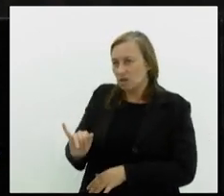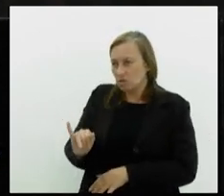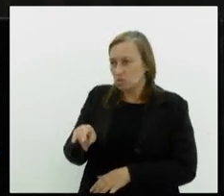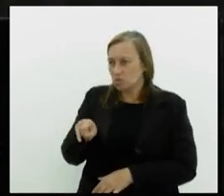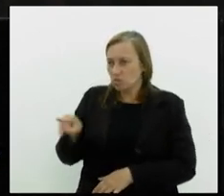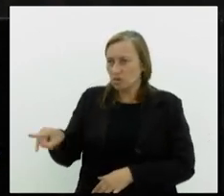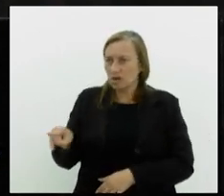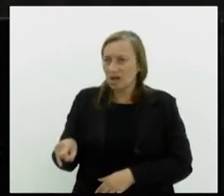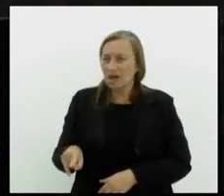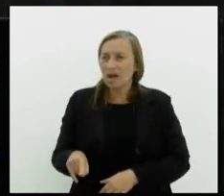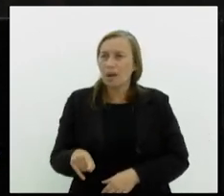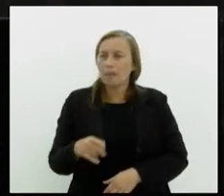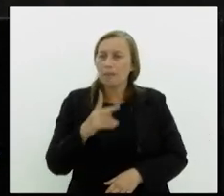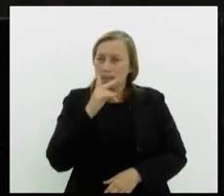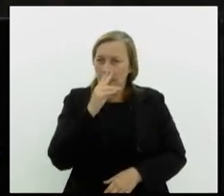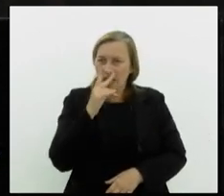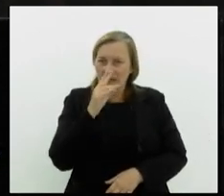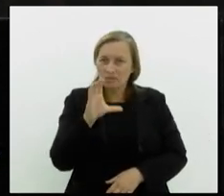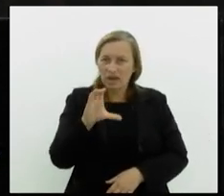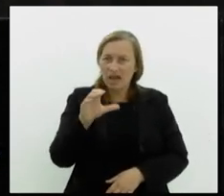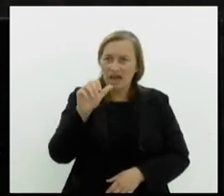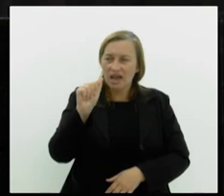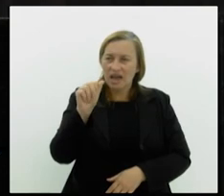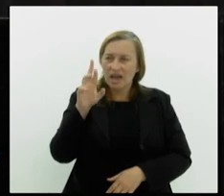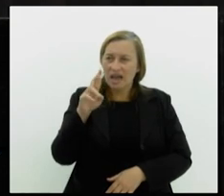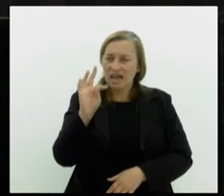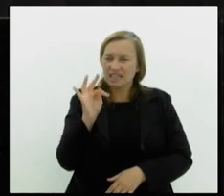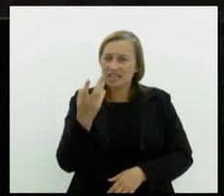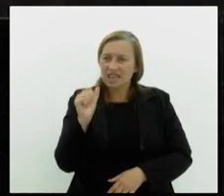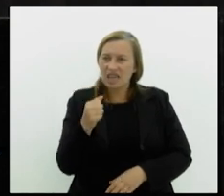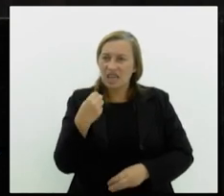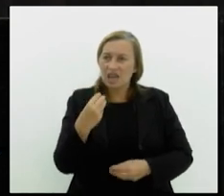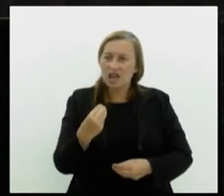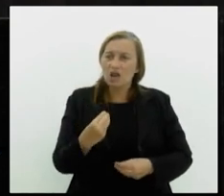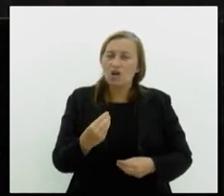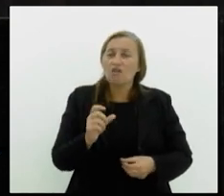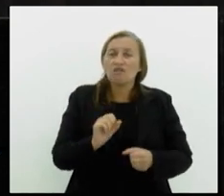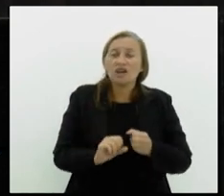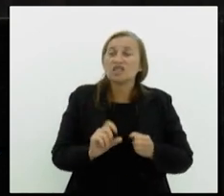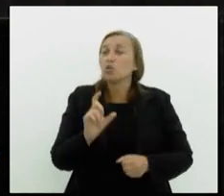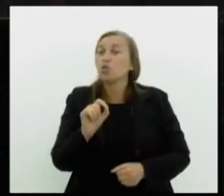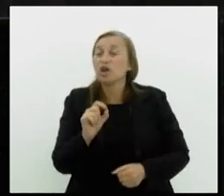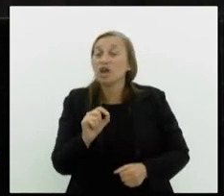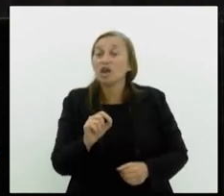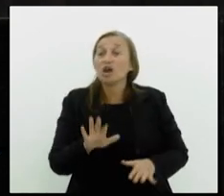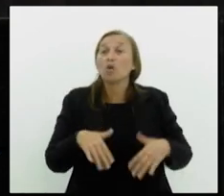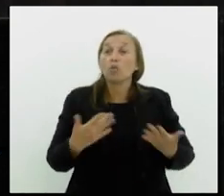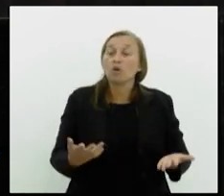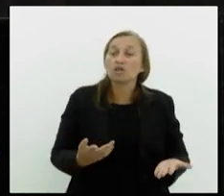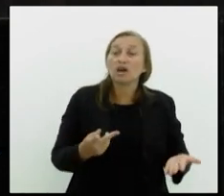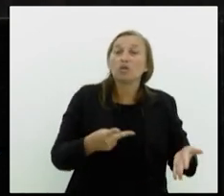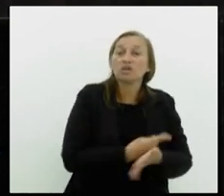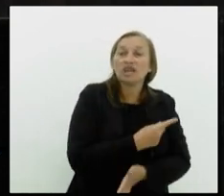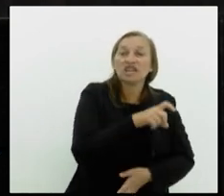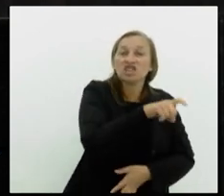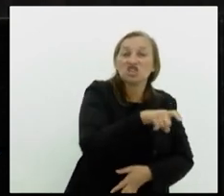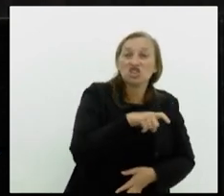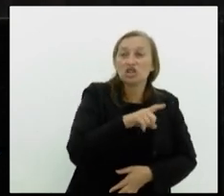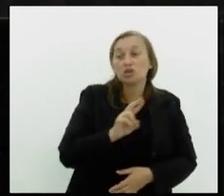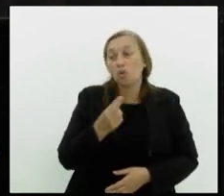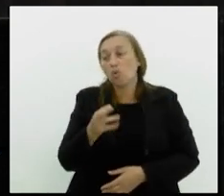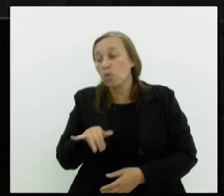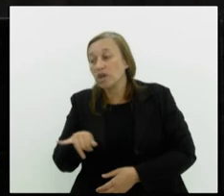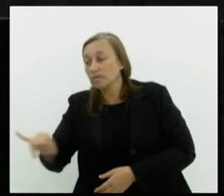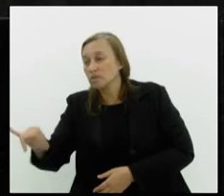uma cartilha do que fazer quando acontece X e do que vai fazer quando acontece